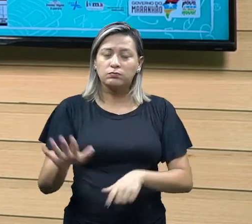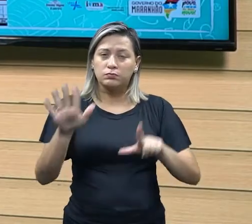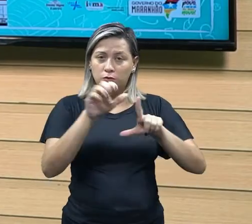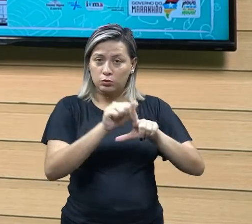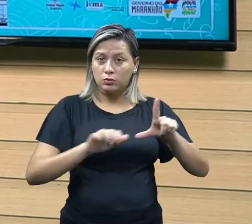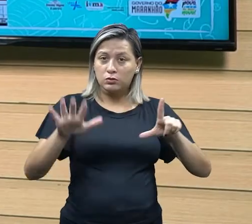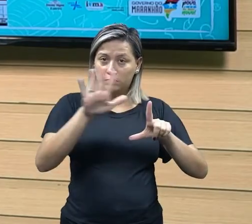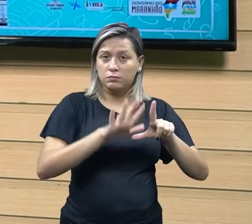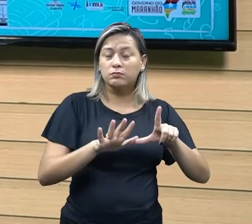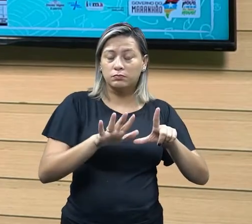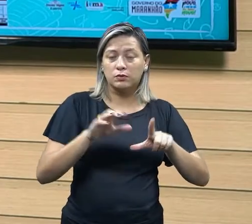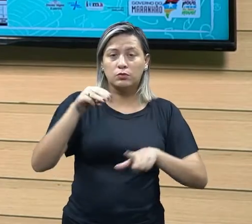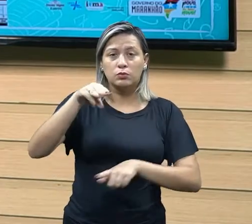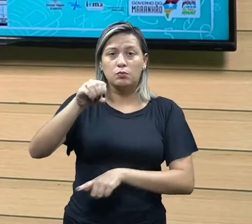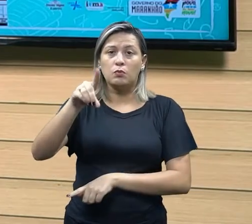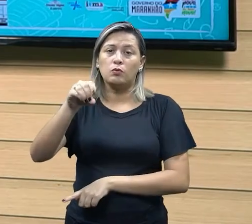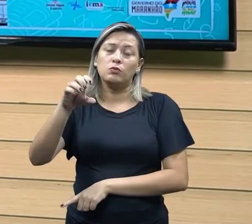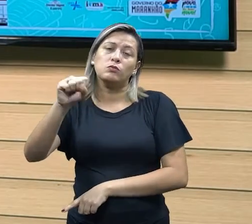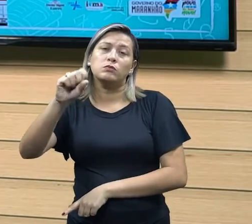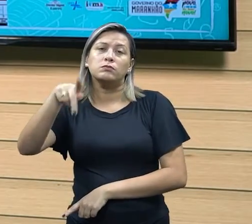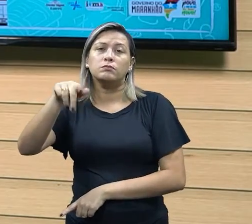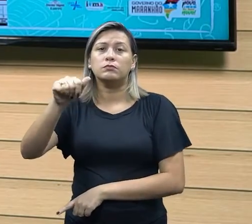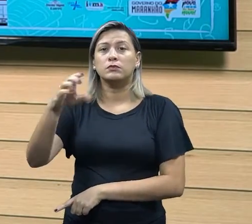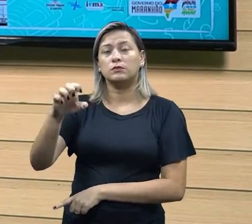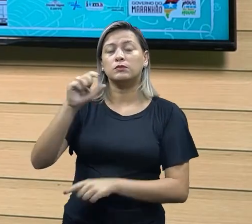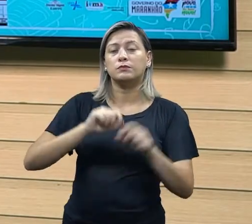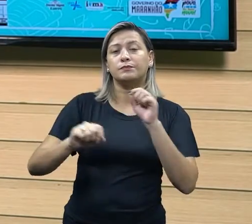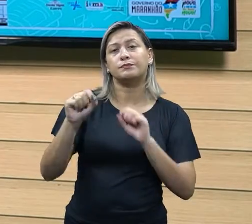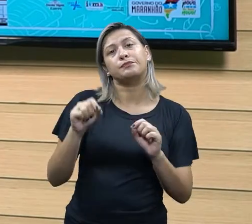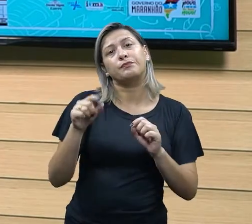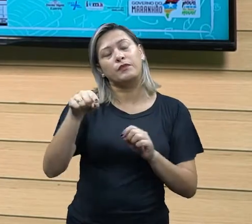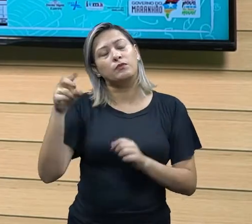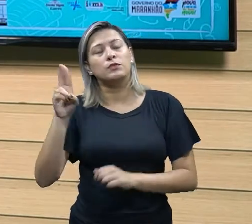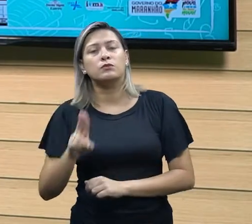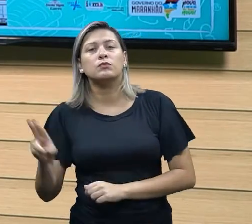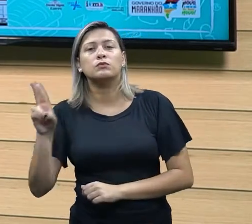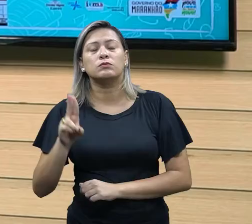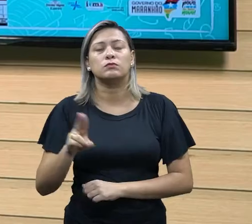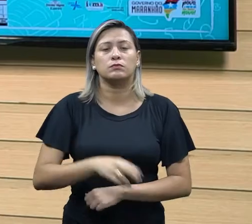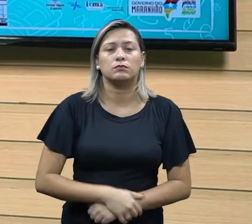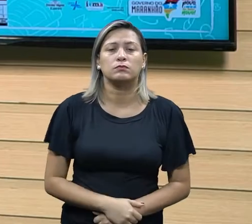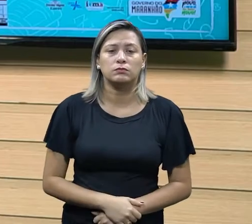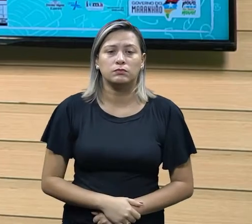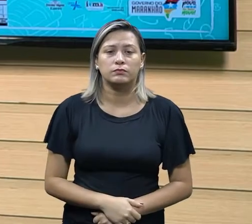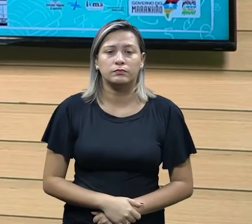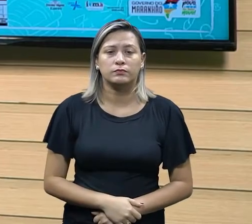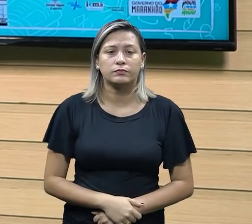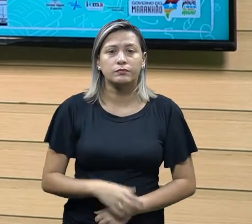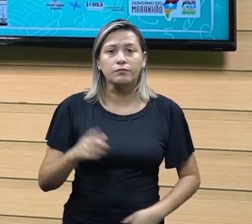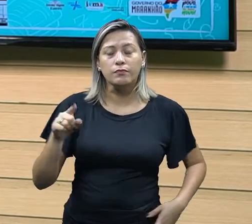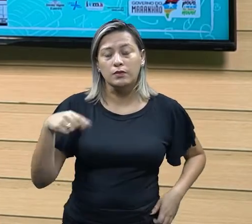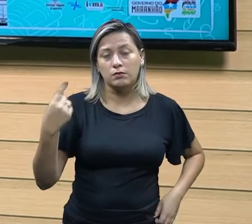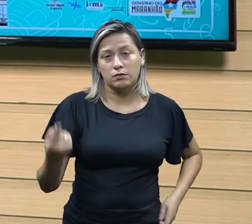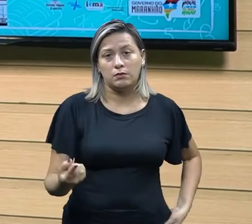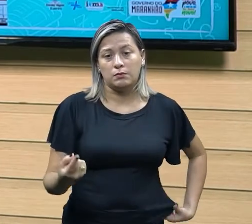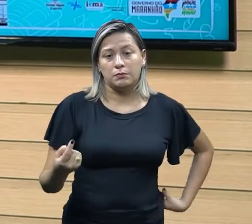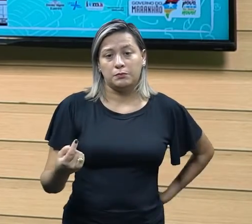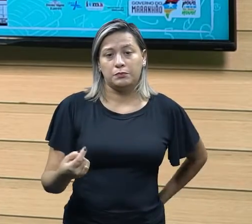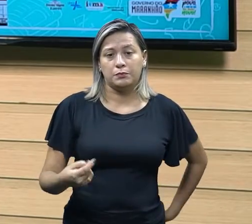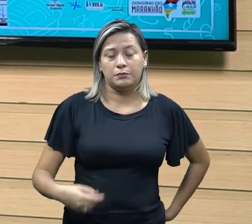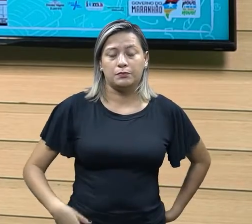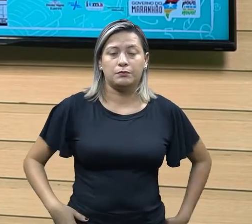do Model Space, que é a primeira página que você vai trabalhar. A partir dali, você vai ver na